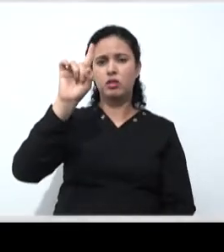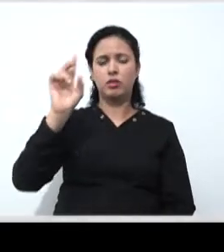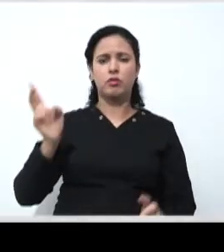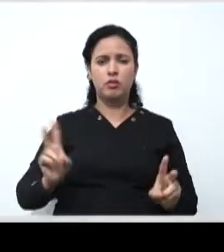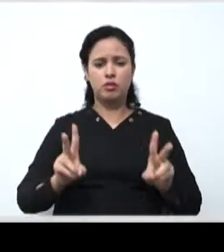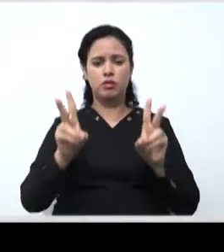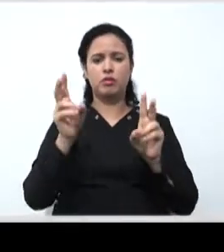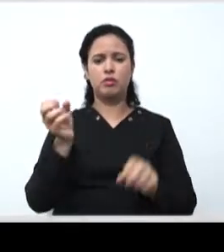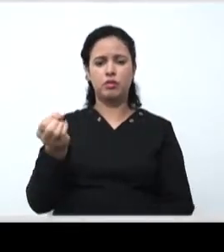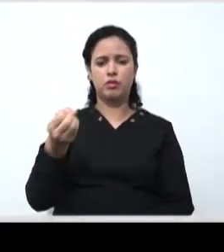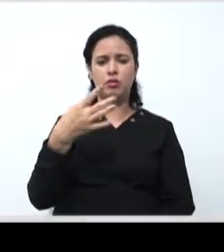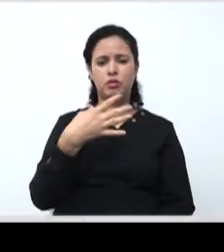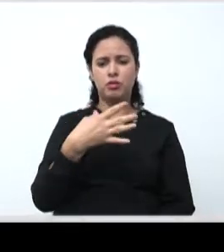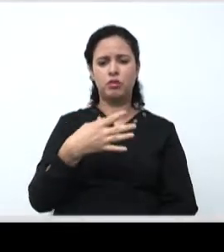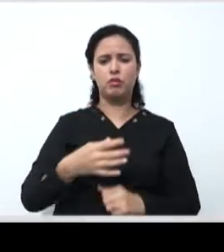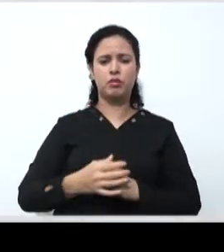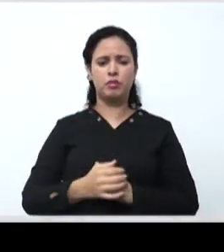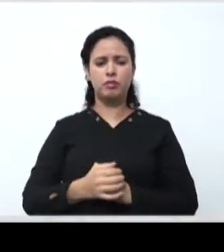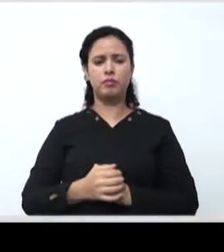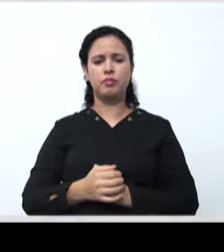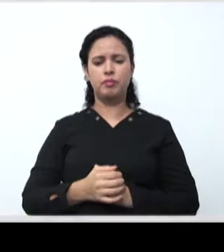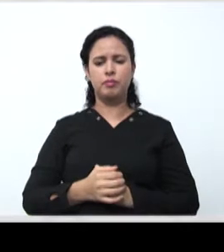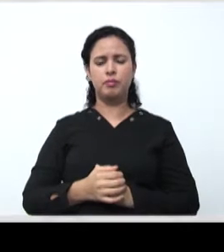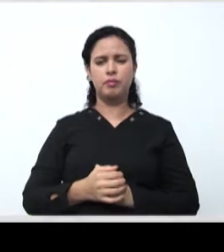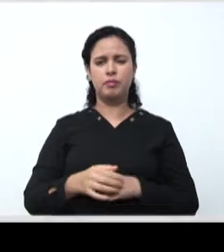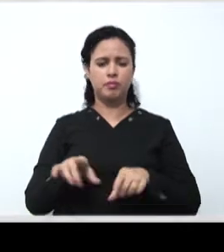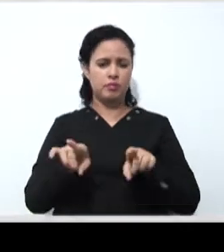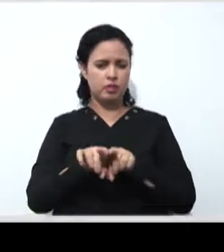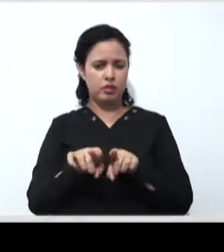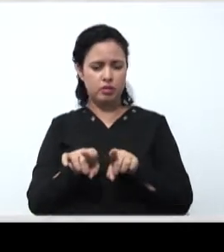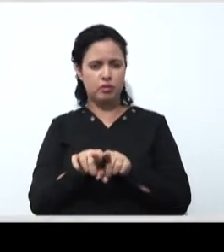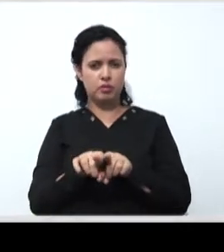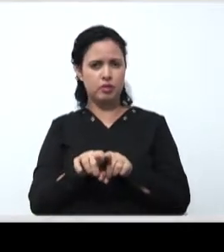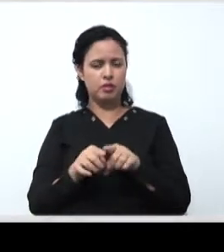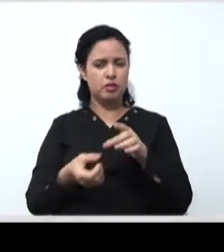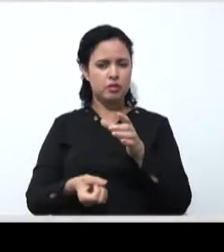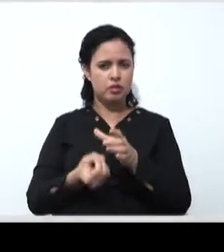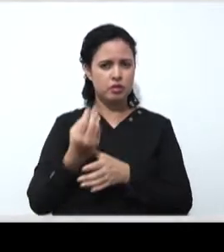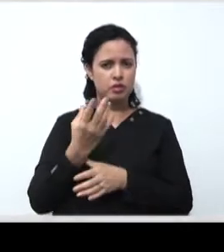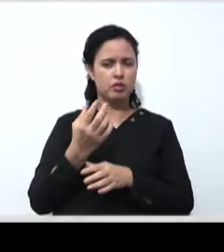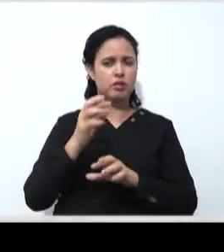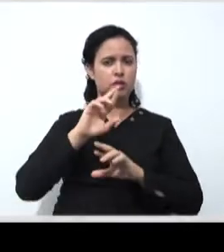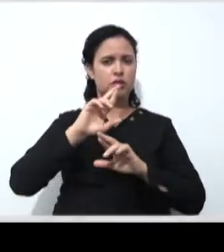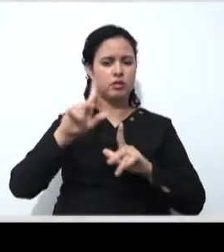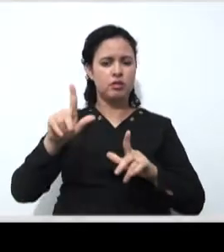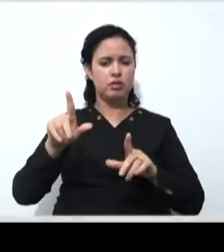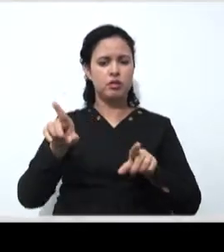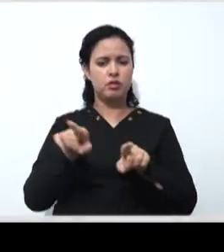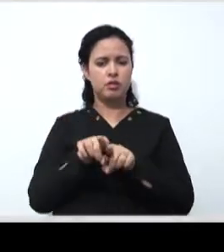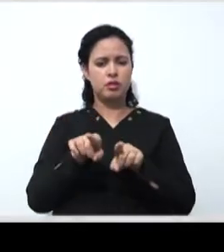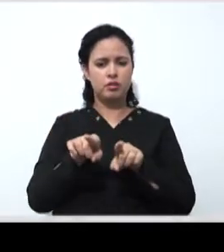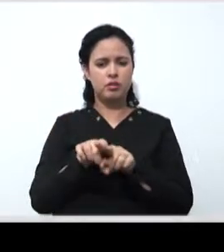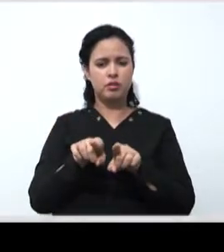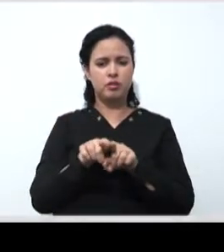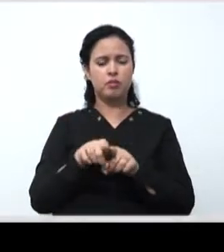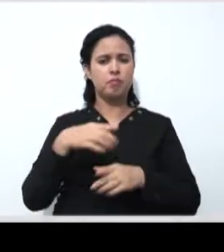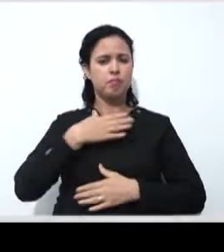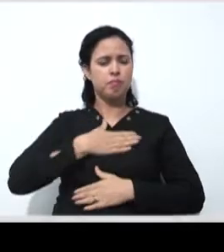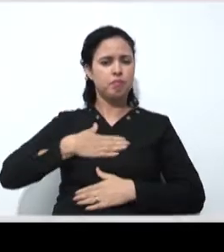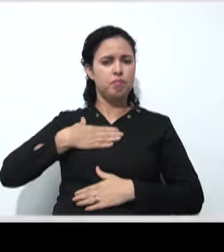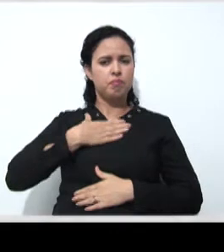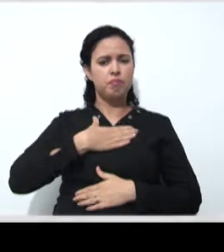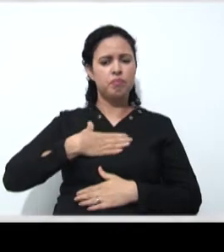novos, eles também criam coisas diferentes e também novas